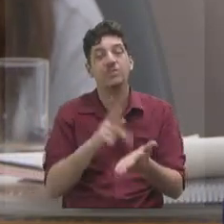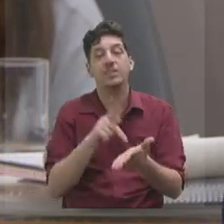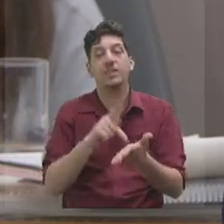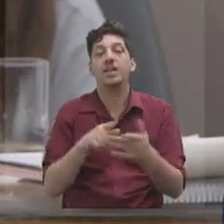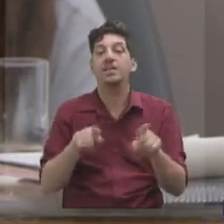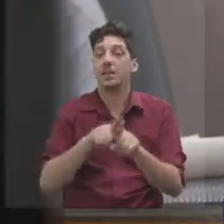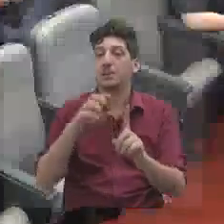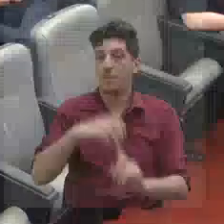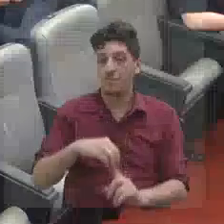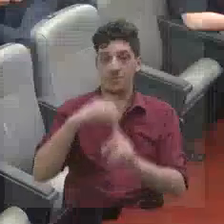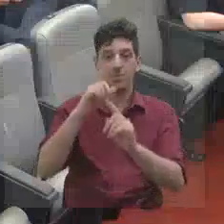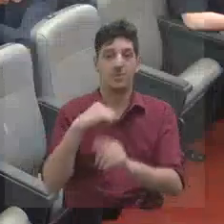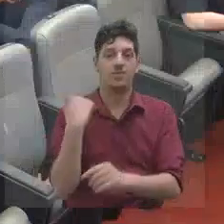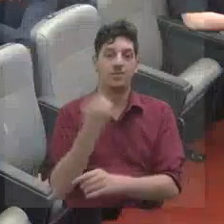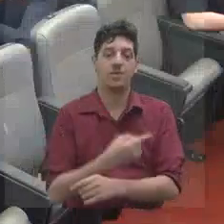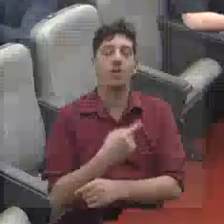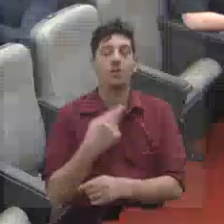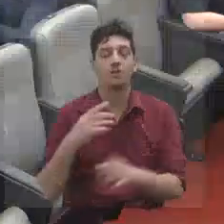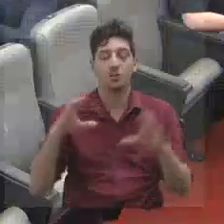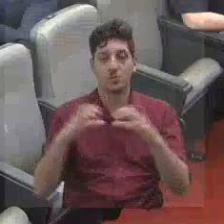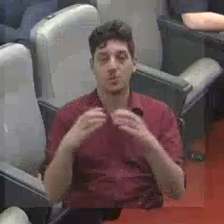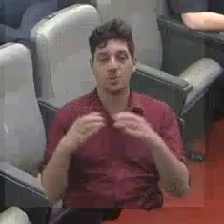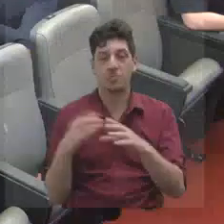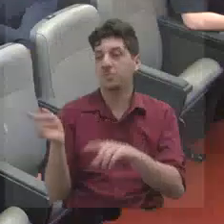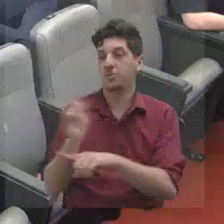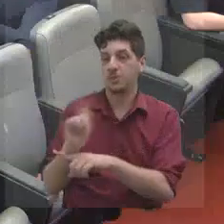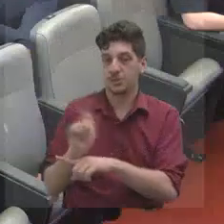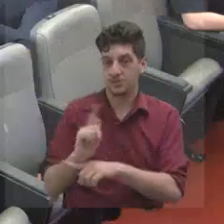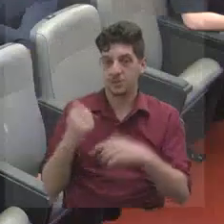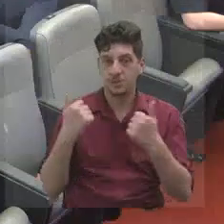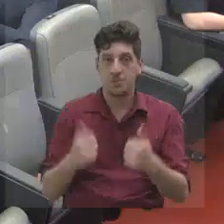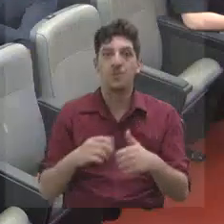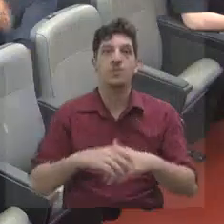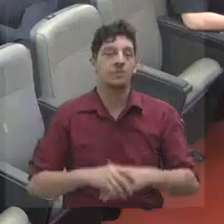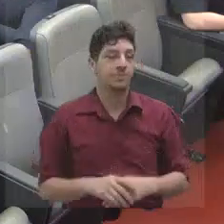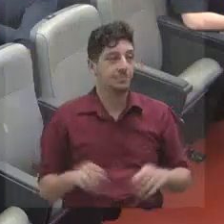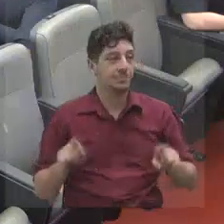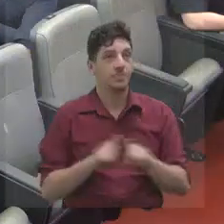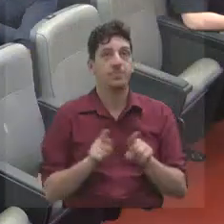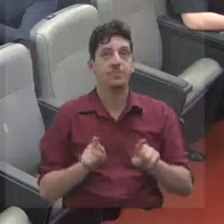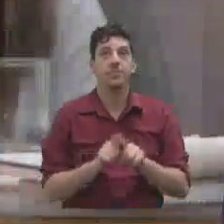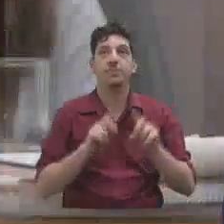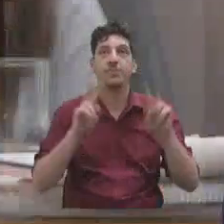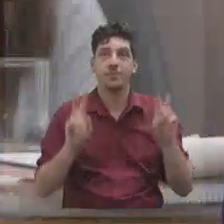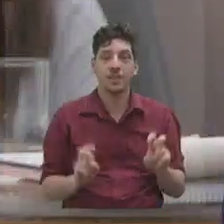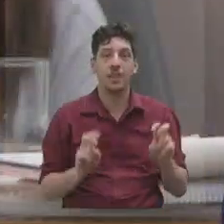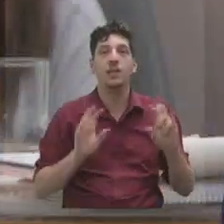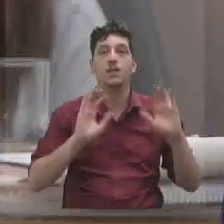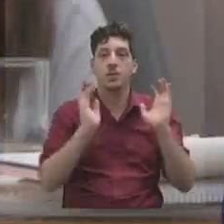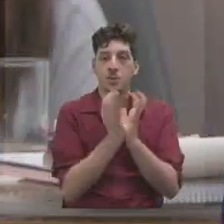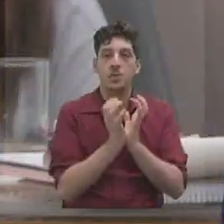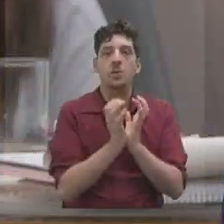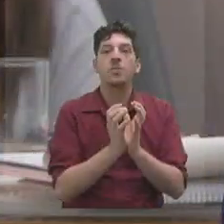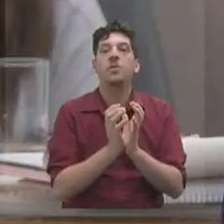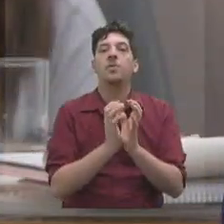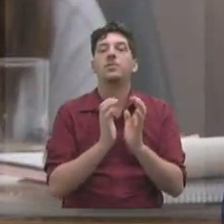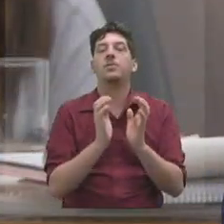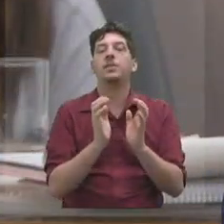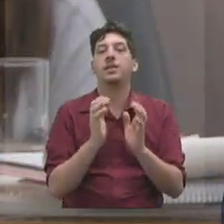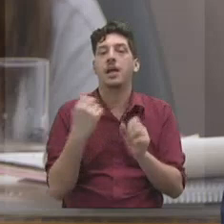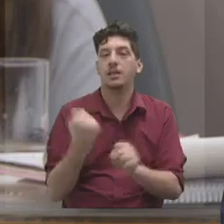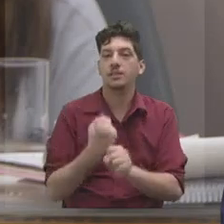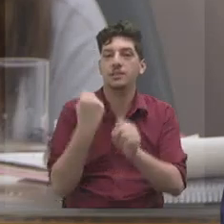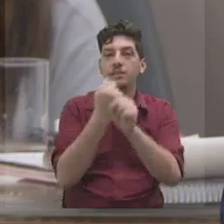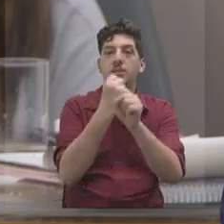Nossa também da nossa gestão dentro da agenda de edificações então nós temos mais de 200 Empreendimentos